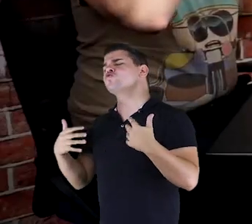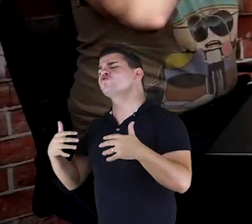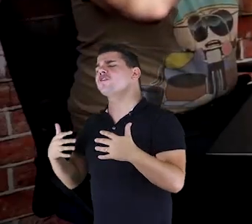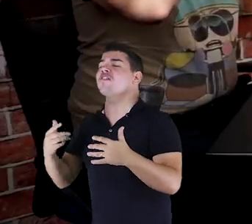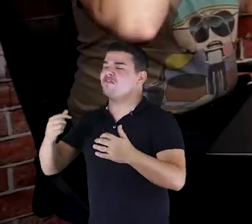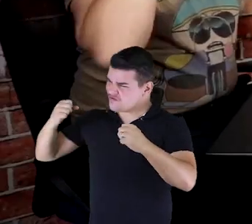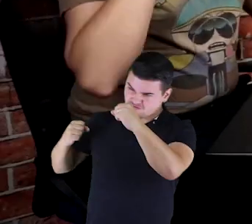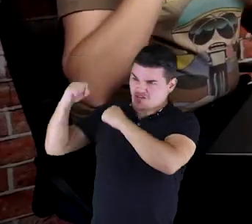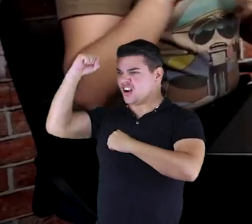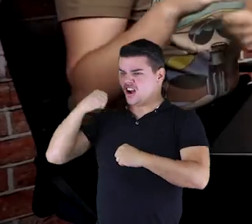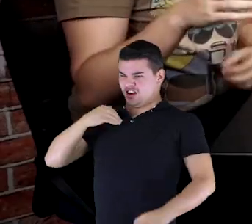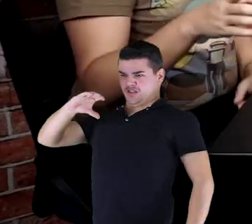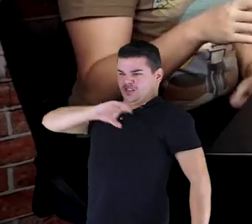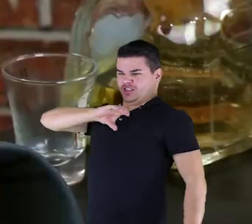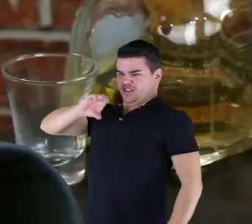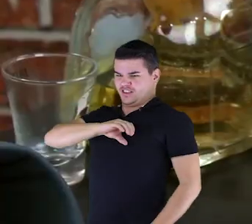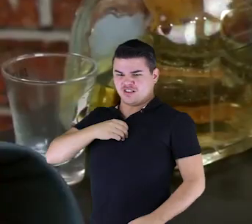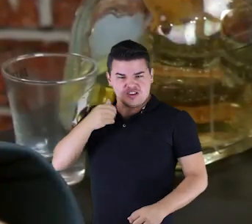retira. Vai,